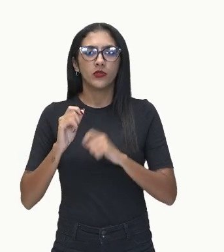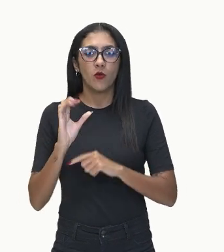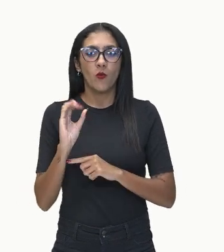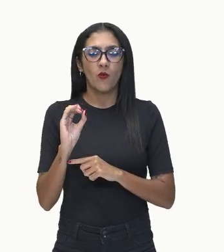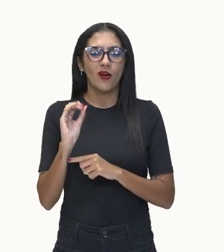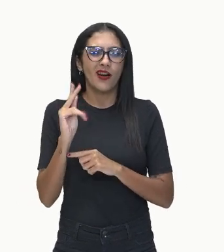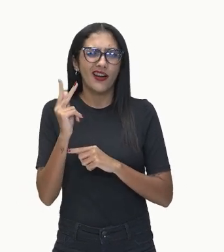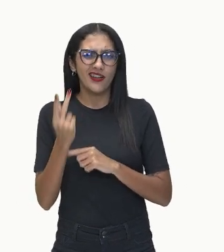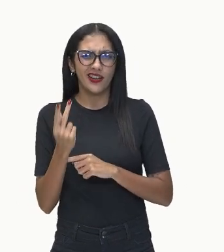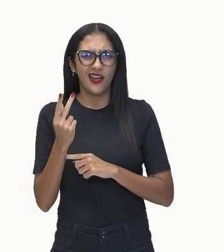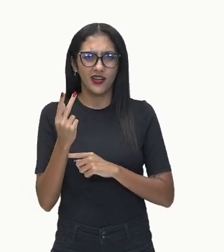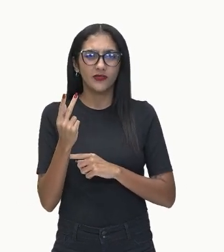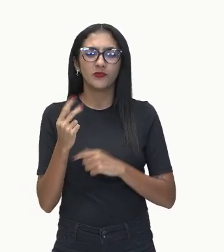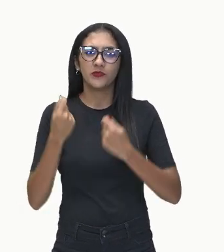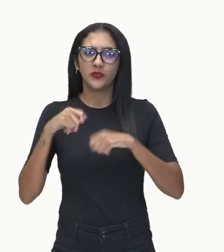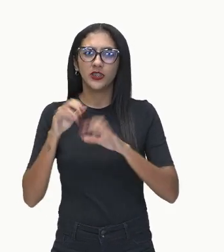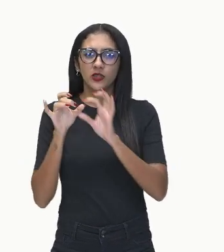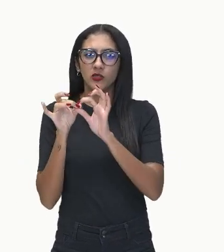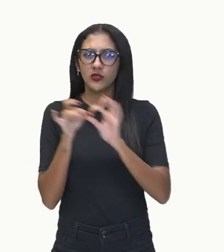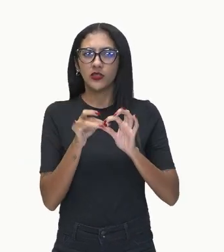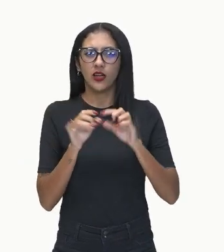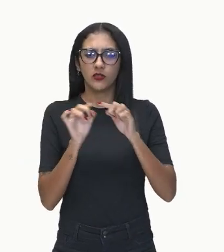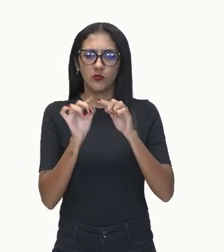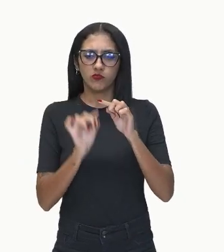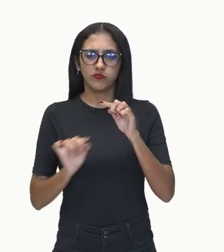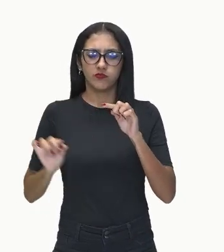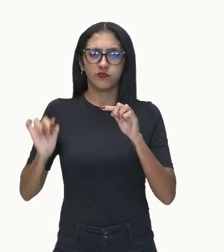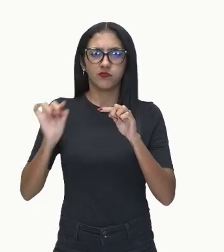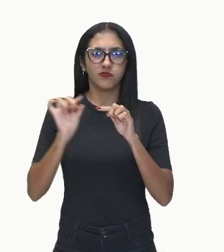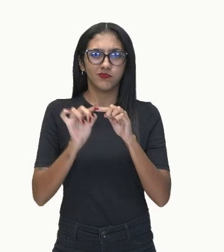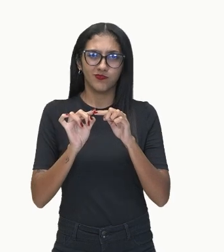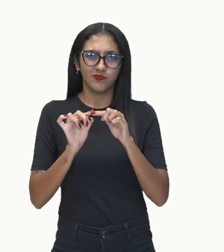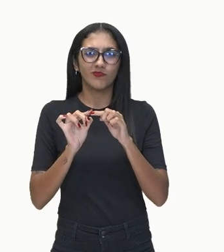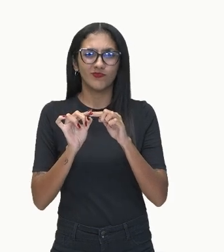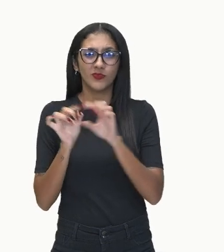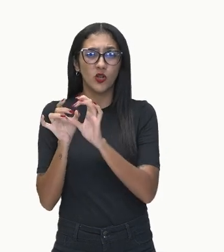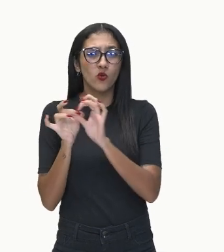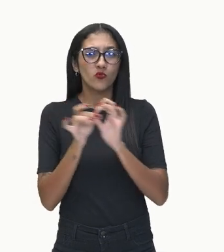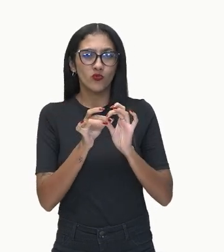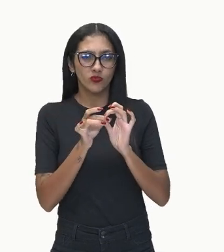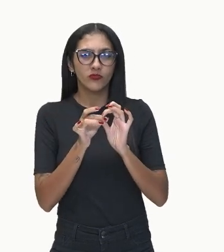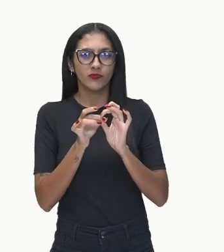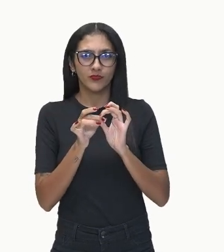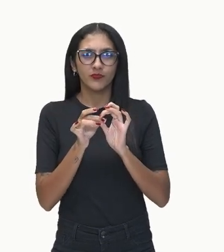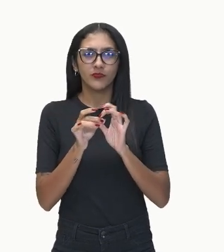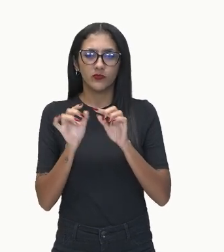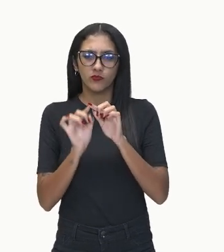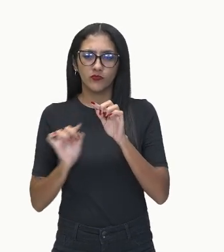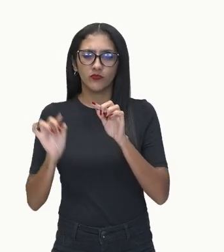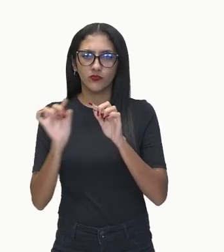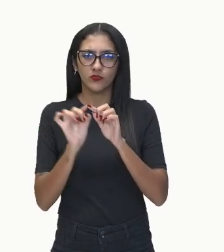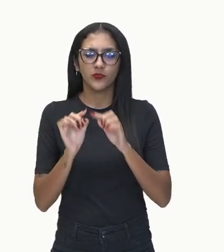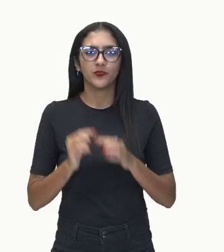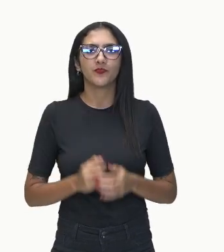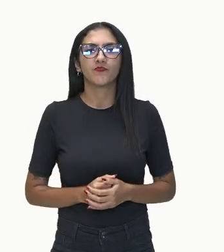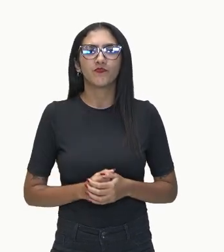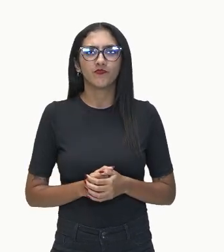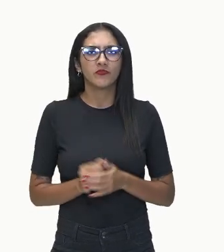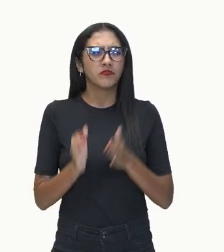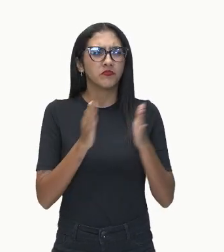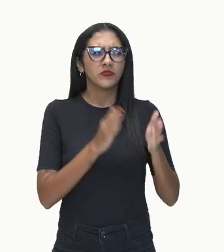hidroxila ligada ao anel aromático diretamente. Agora, quando não tem